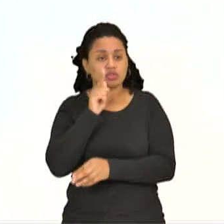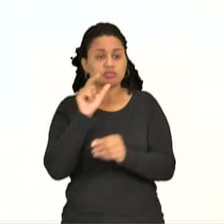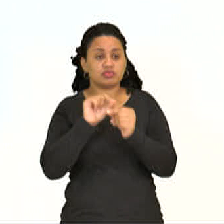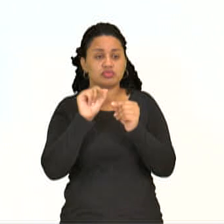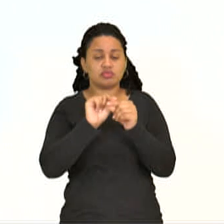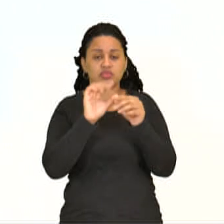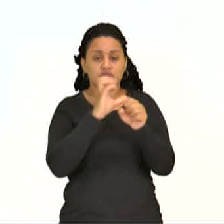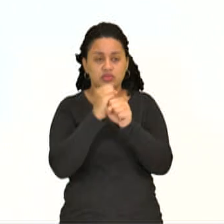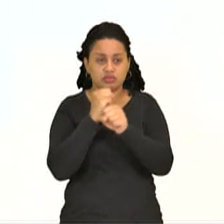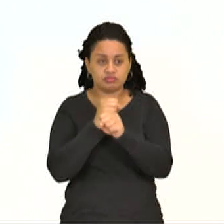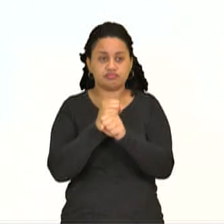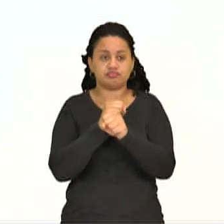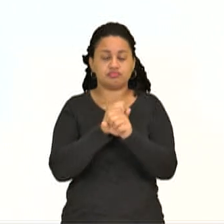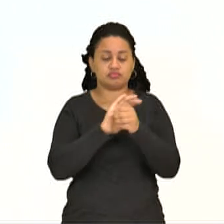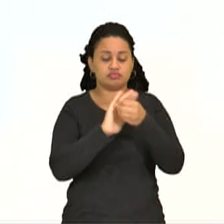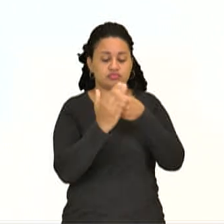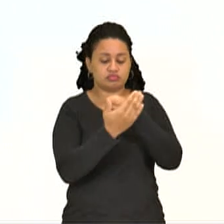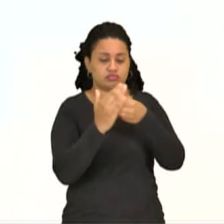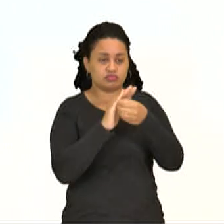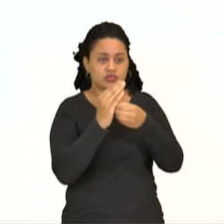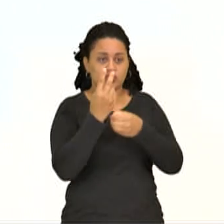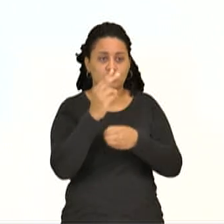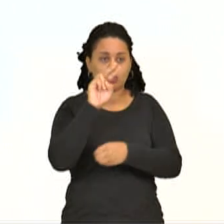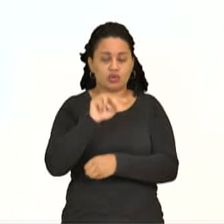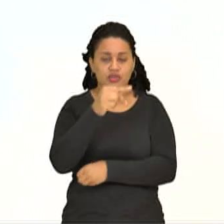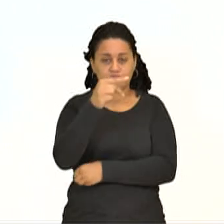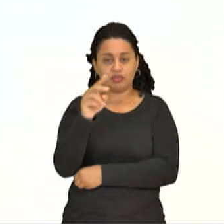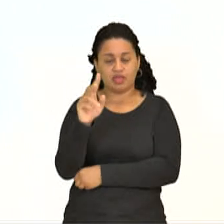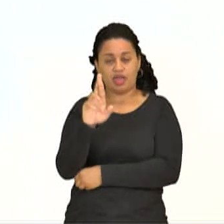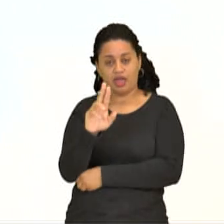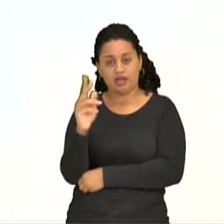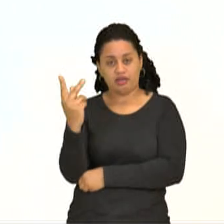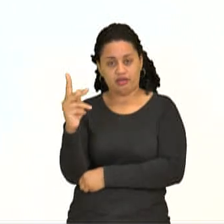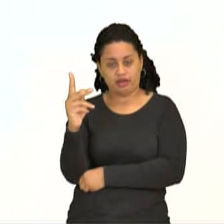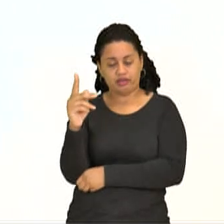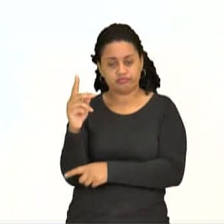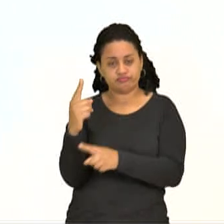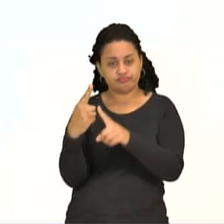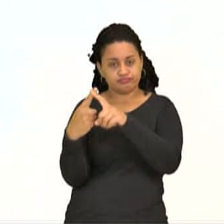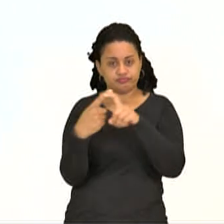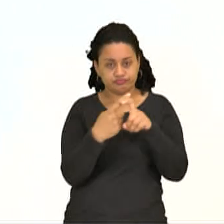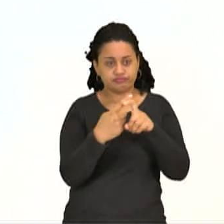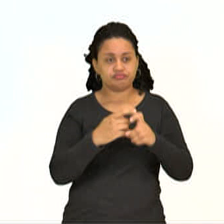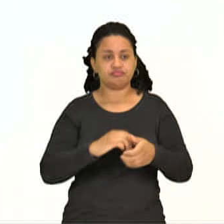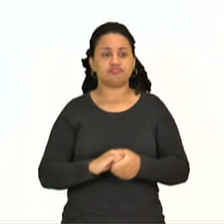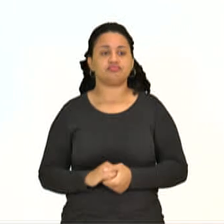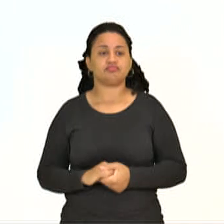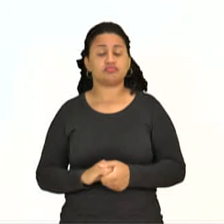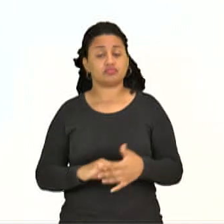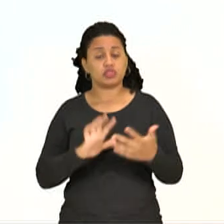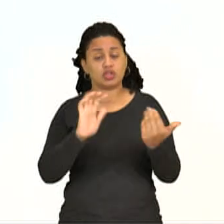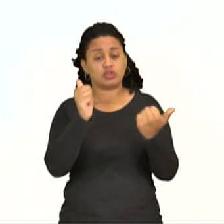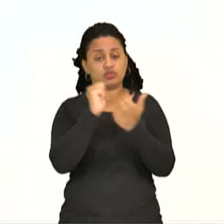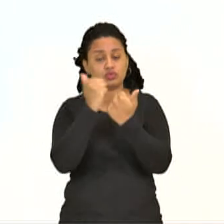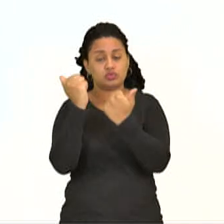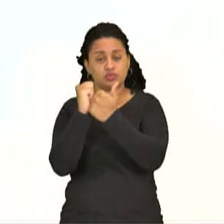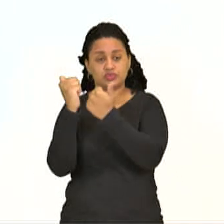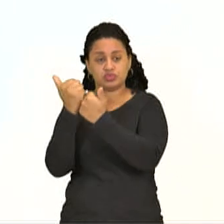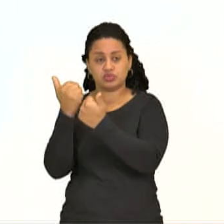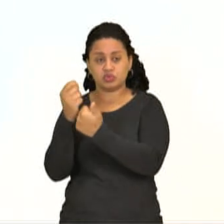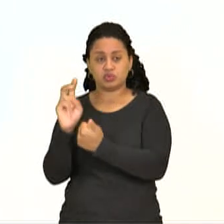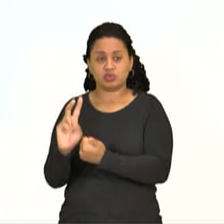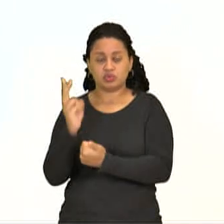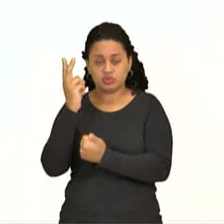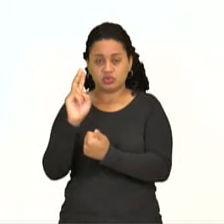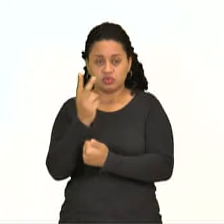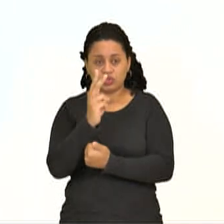cálculos. A área lateral é o quê? 2πr vezes a altura. O 2π, o raio,